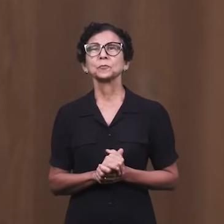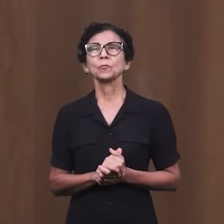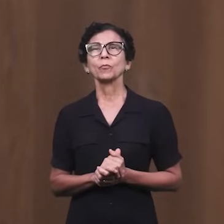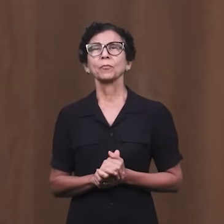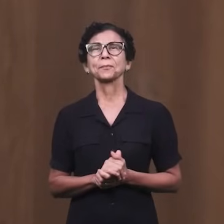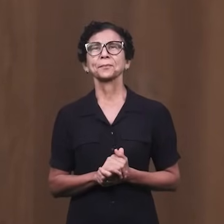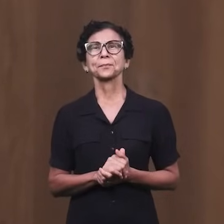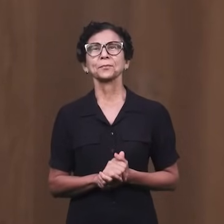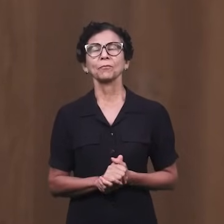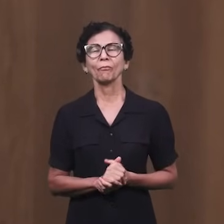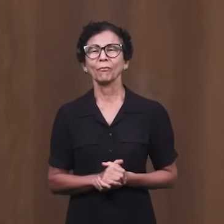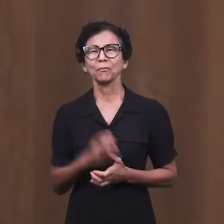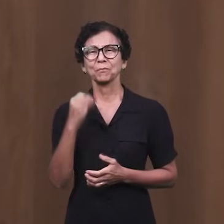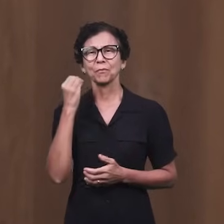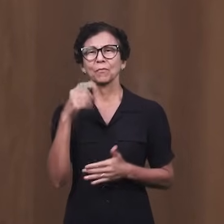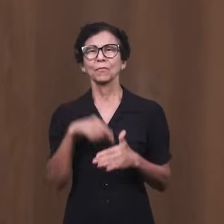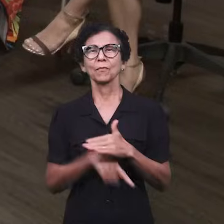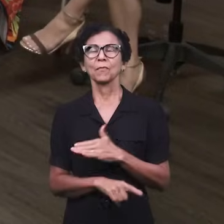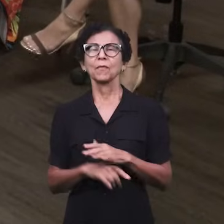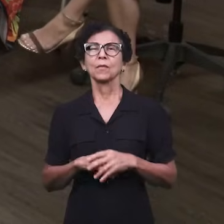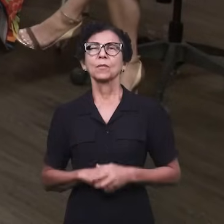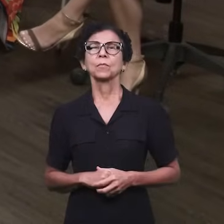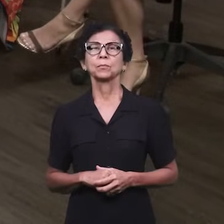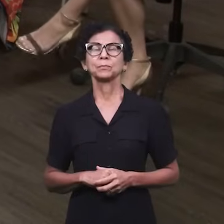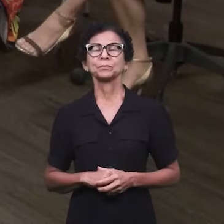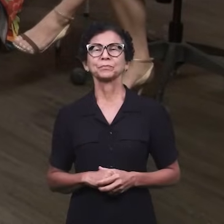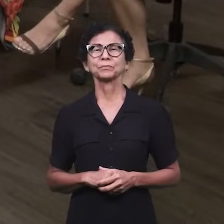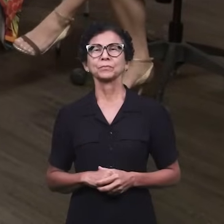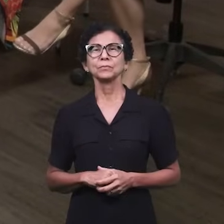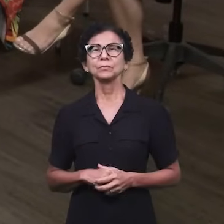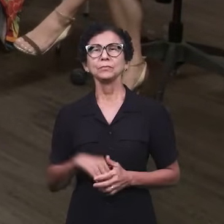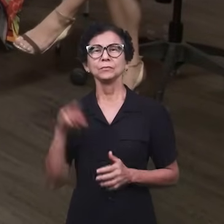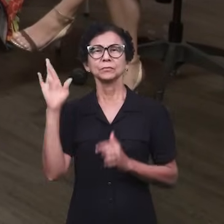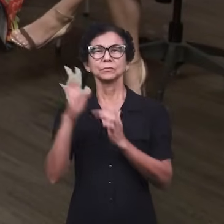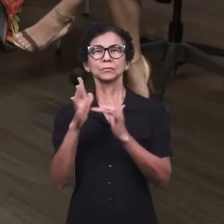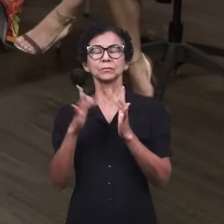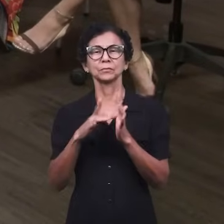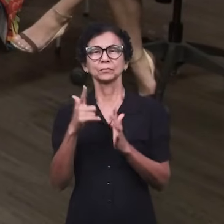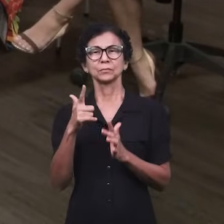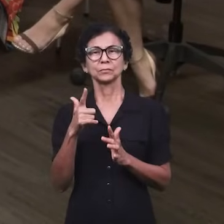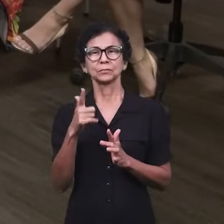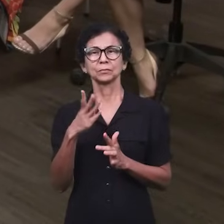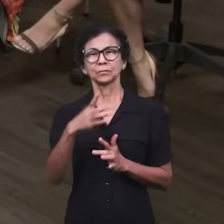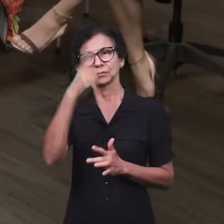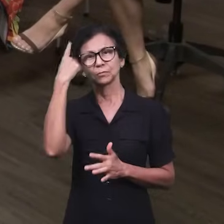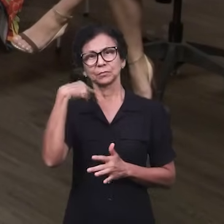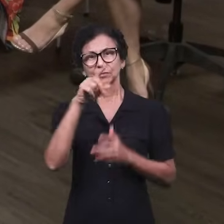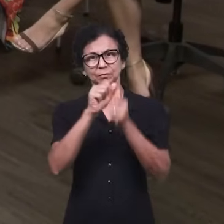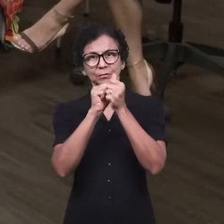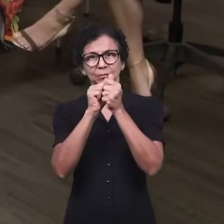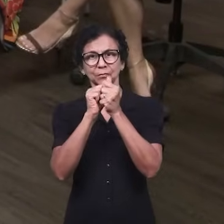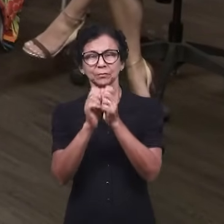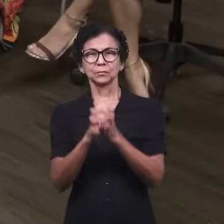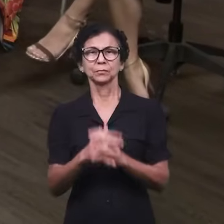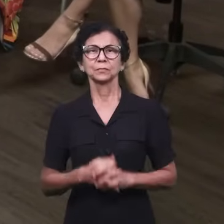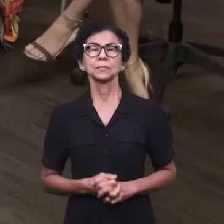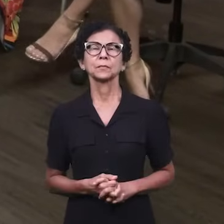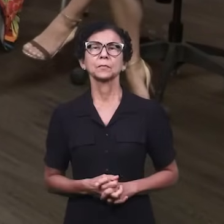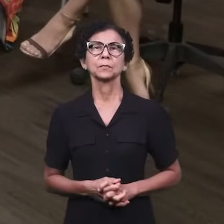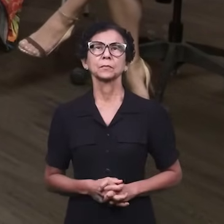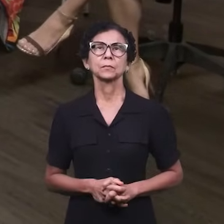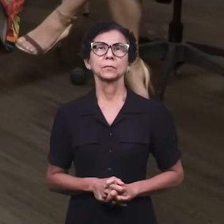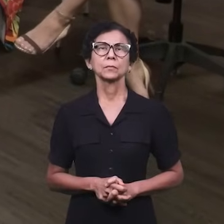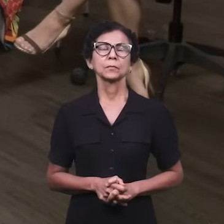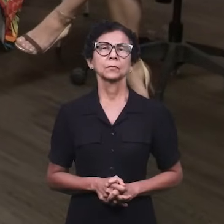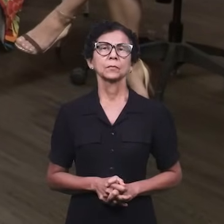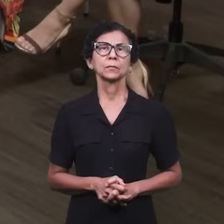que a gente tem 24 horas ao lado da gente glória a Deus glória a Deus amém ra vamos seguir temos jovem ainda PR participará temos